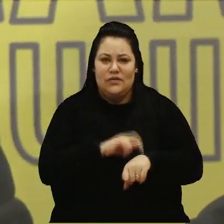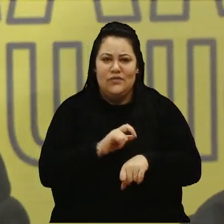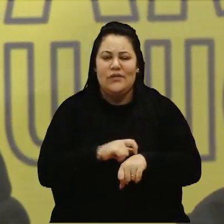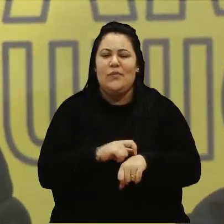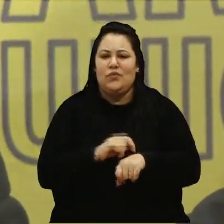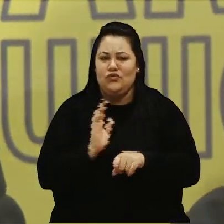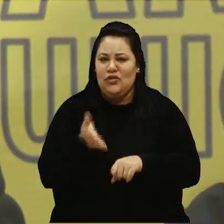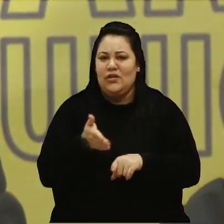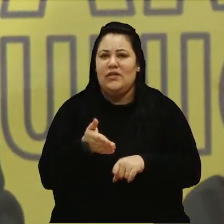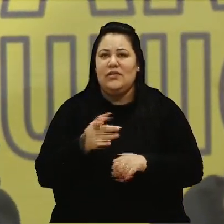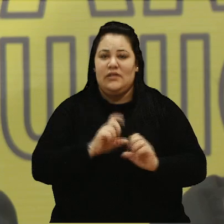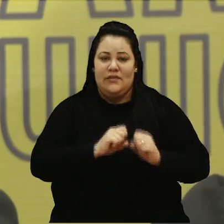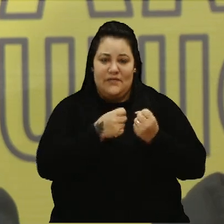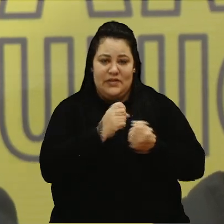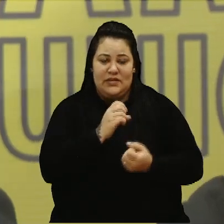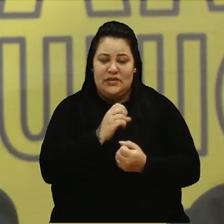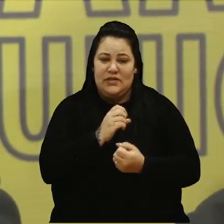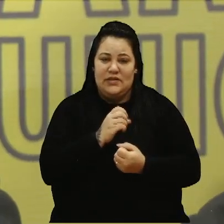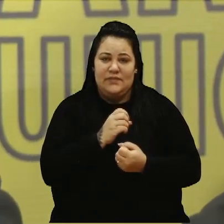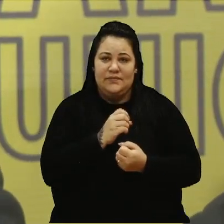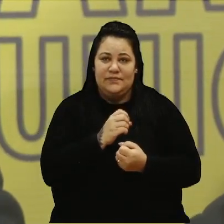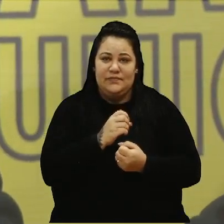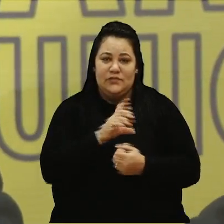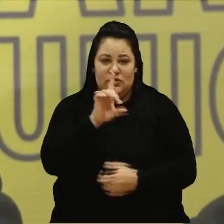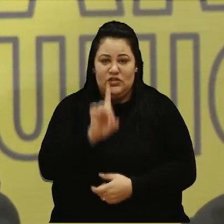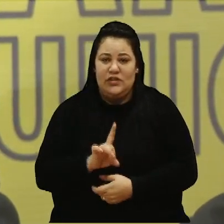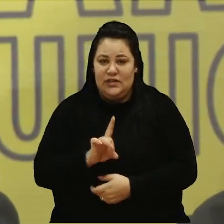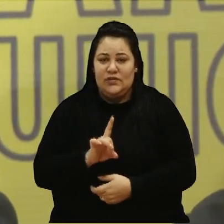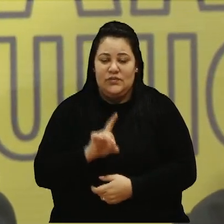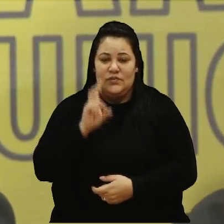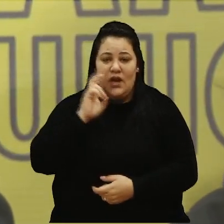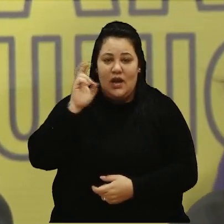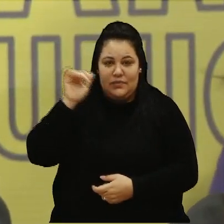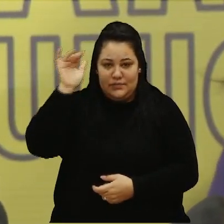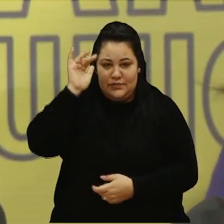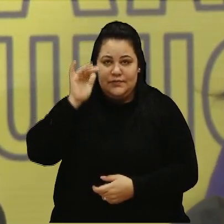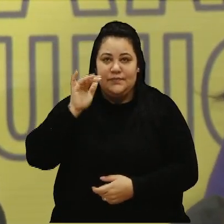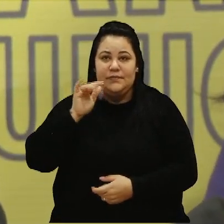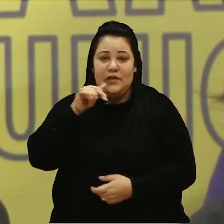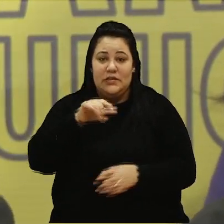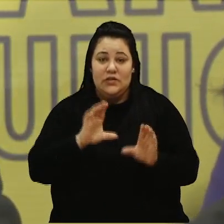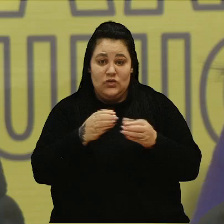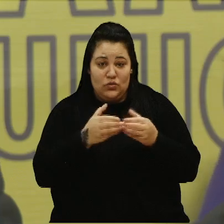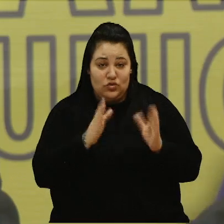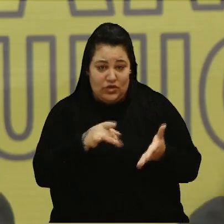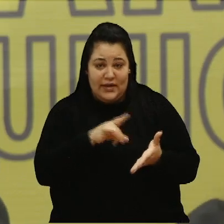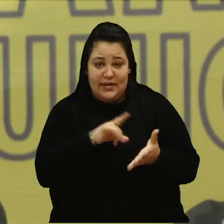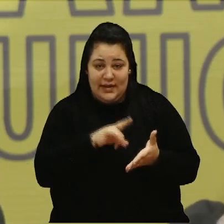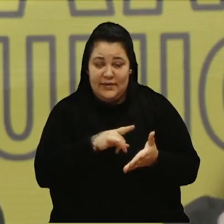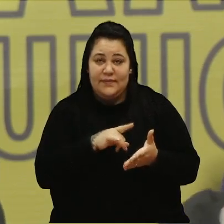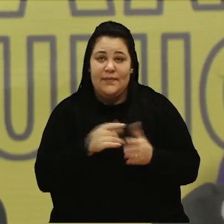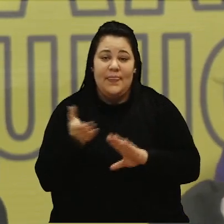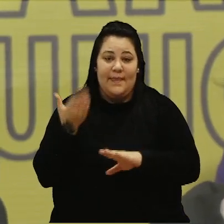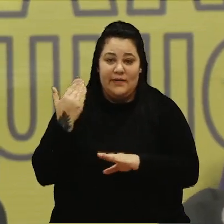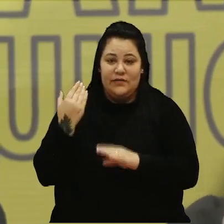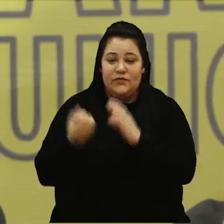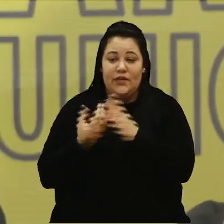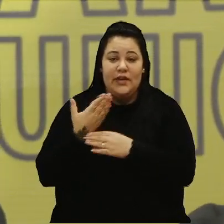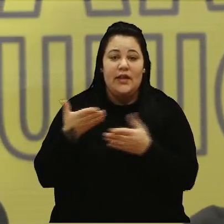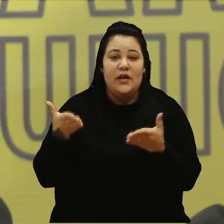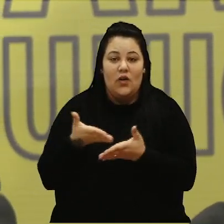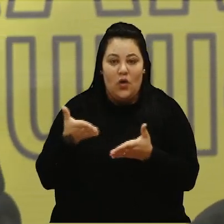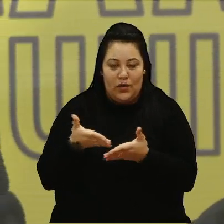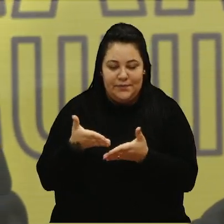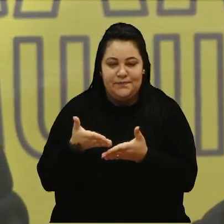Frente Parlamentar em Defesa dos Direitos das Pessoas com Altas Habilidades e Superdotação. A frente já existia na legislatura anterior, foi recriada agora, e